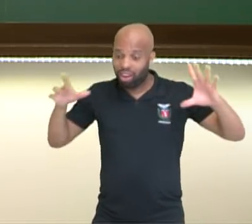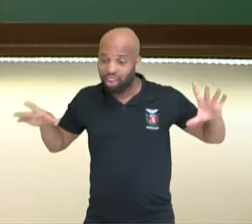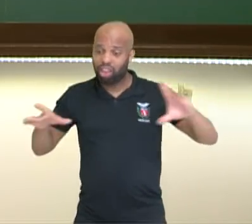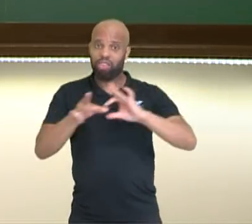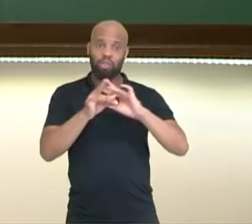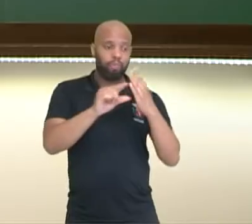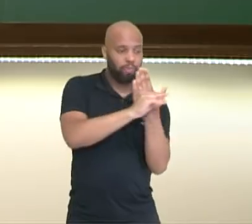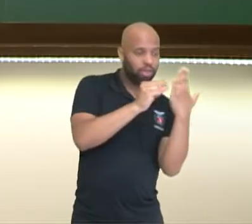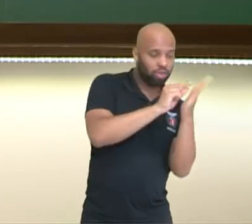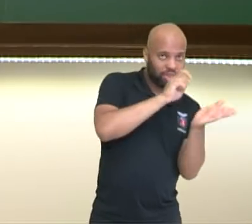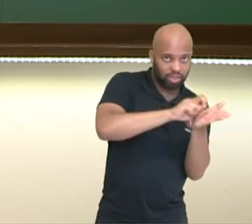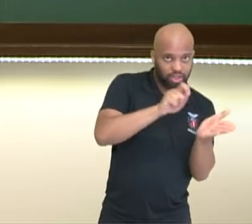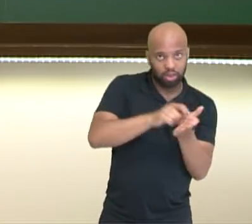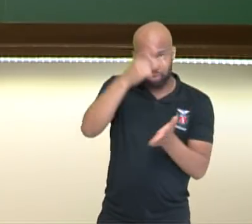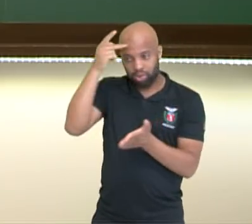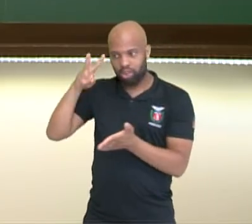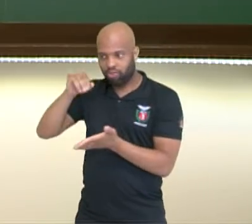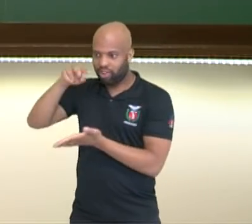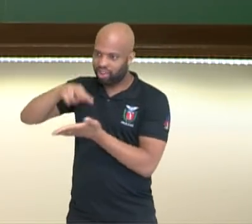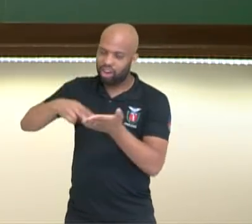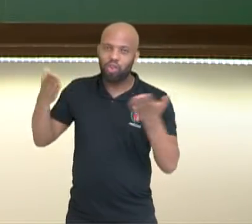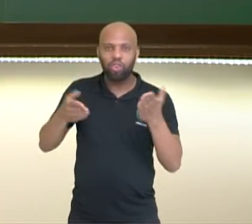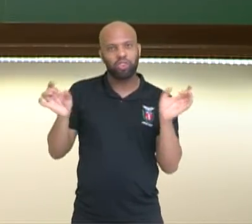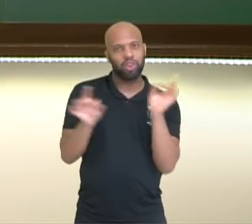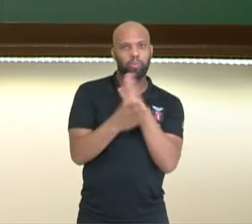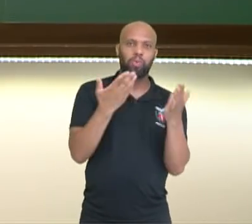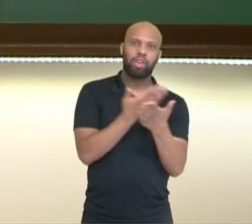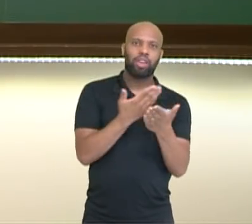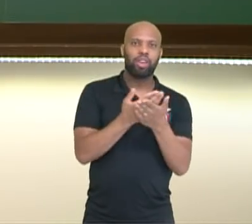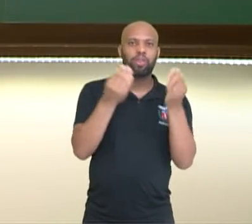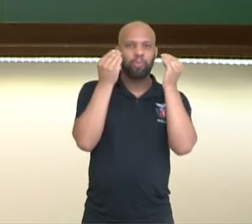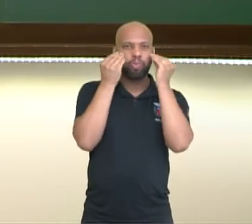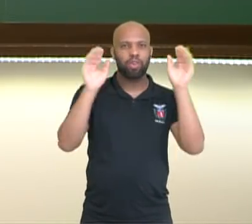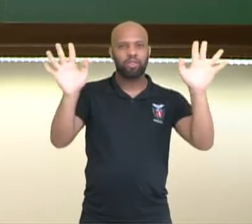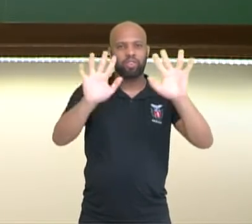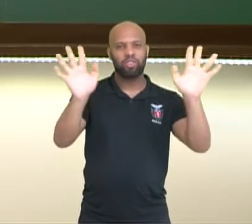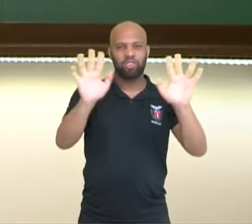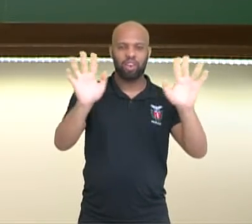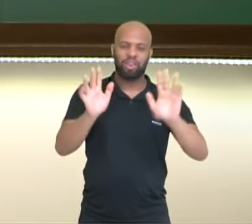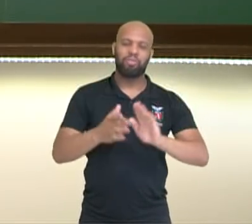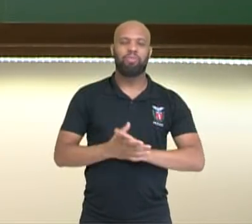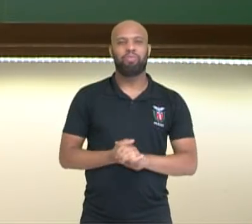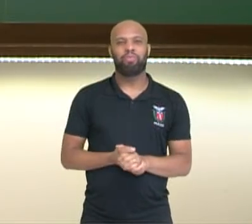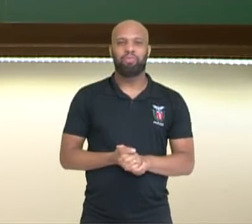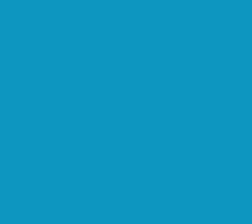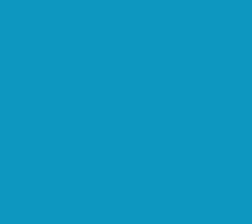e o leitor. Ok, pessoal? Nossa aulinha termina. Beijo para vocês, até mais.